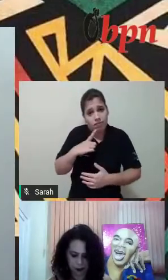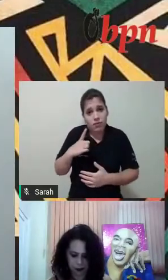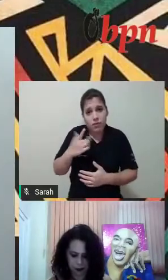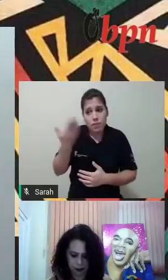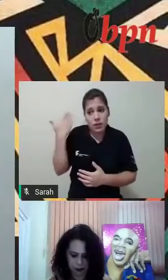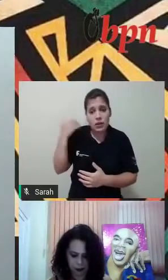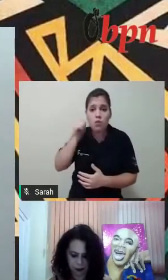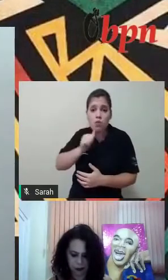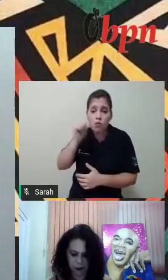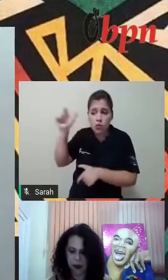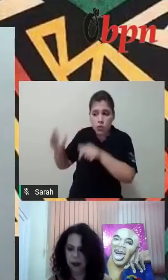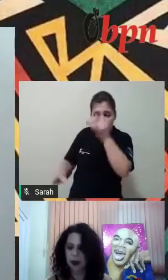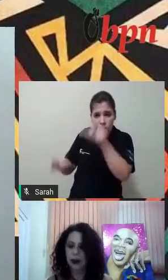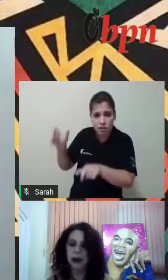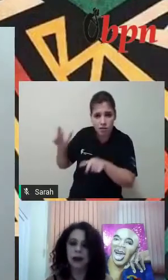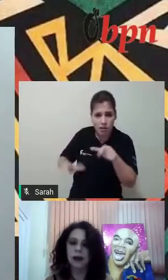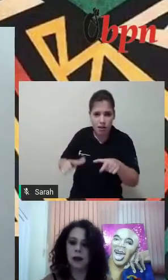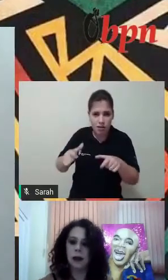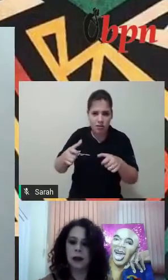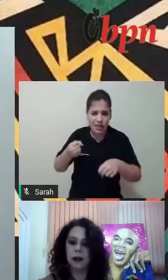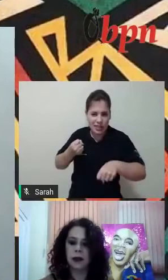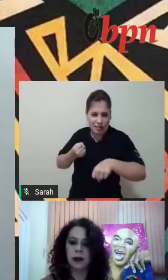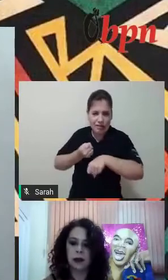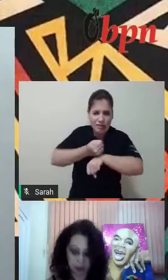escravizadas tiveram para garantir